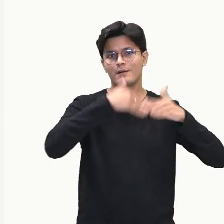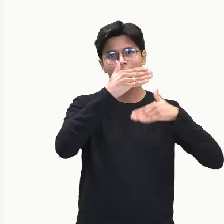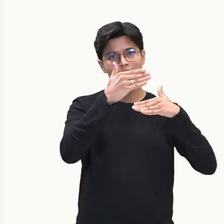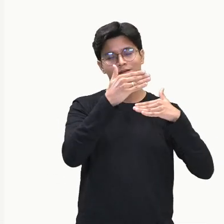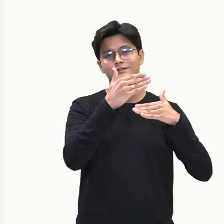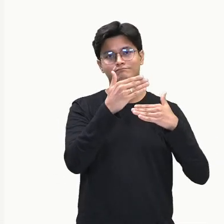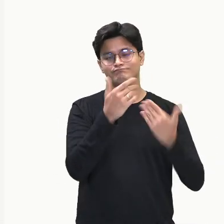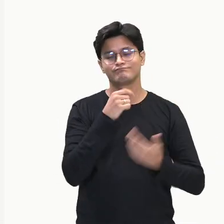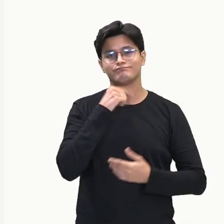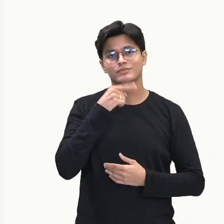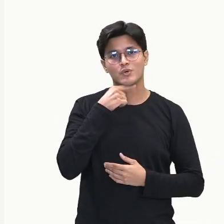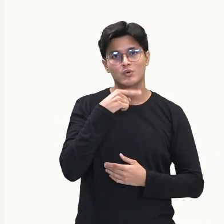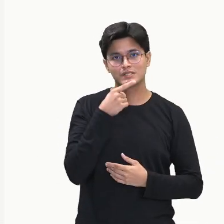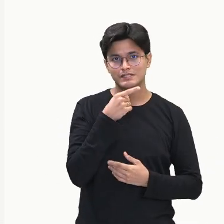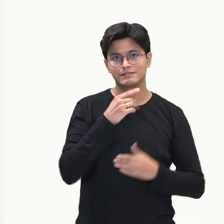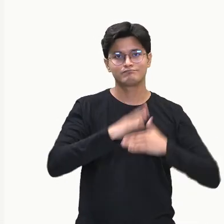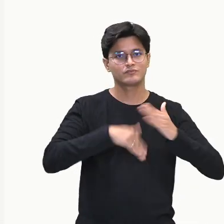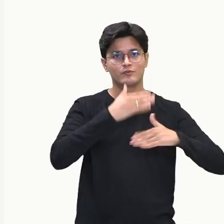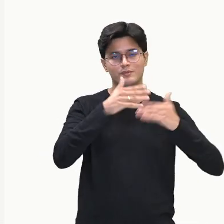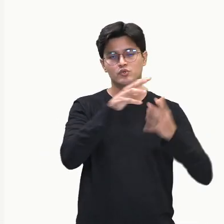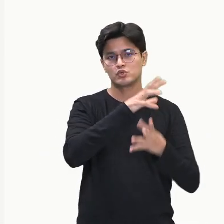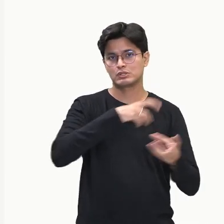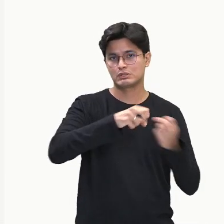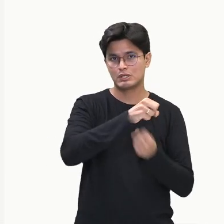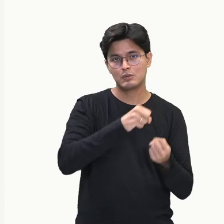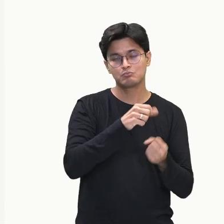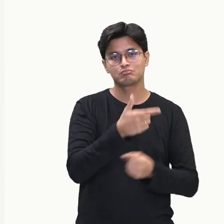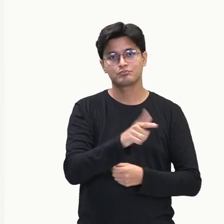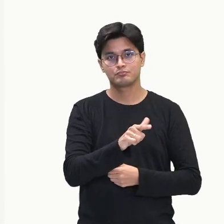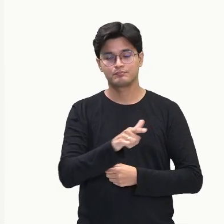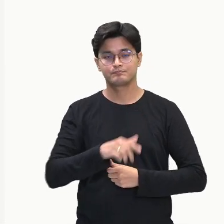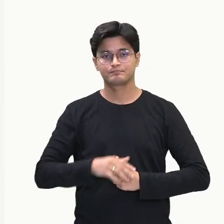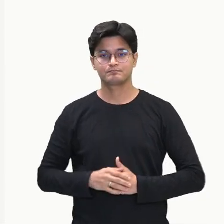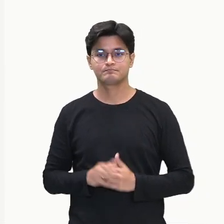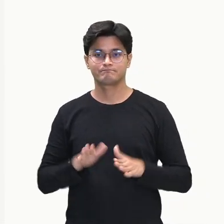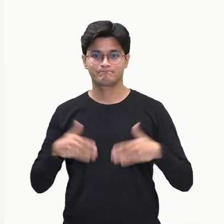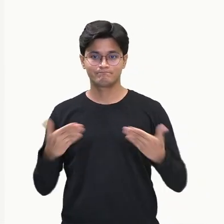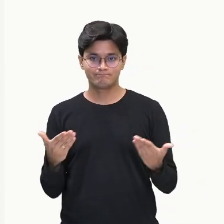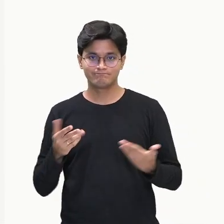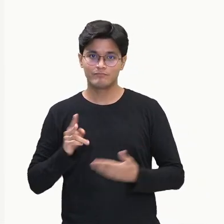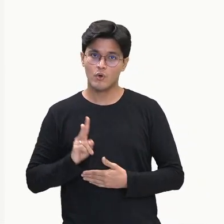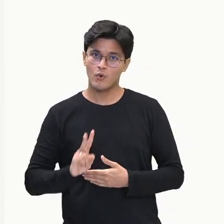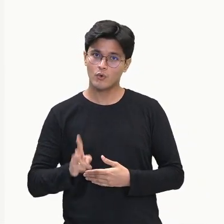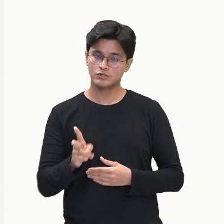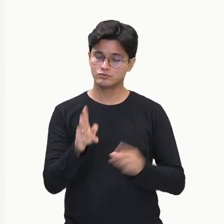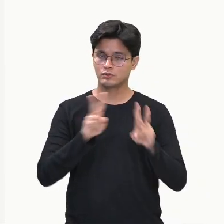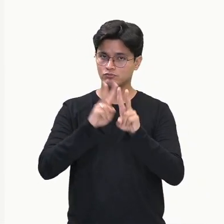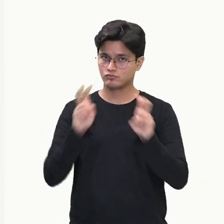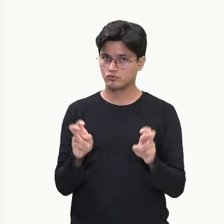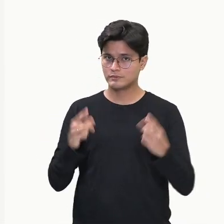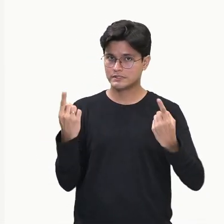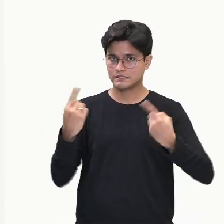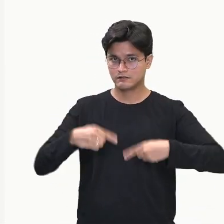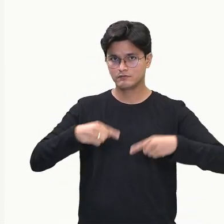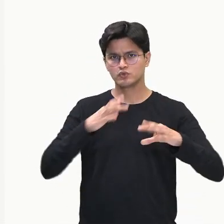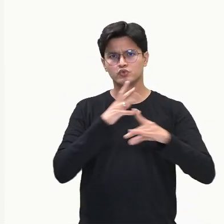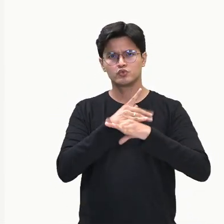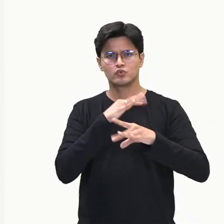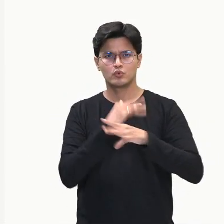desenvolvimento sustentável. Vamos ver aqui, continuando com os desafios urbanos, o que vem a ser